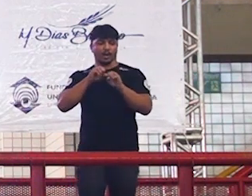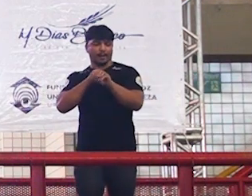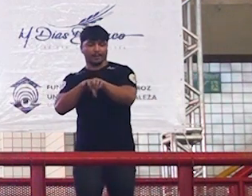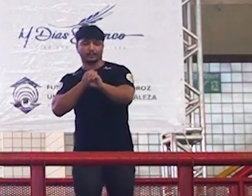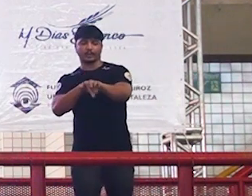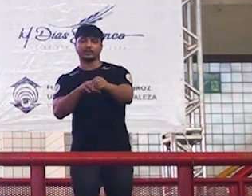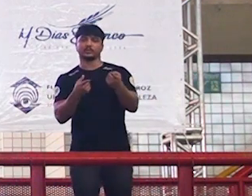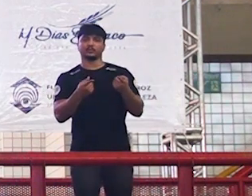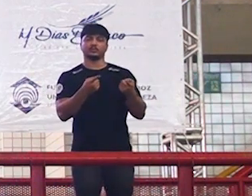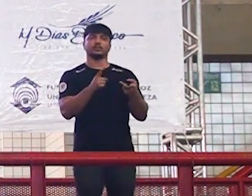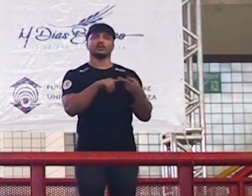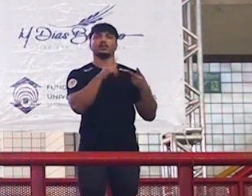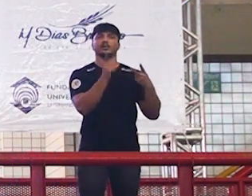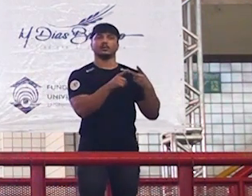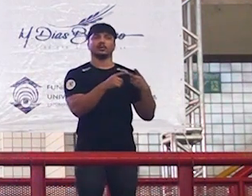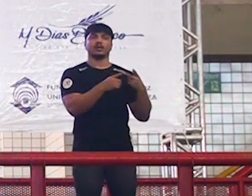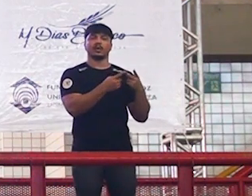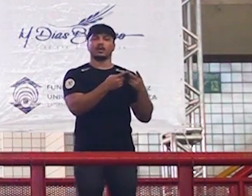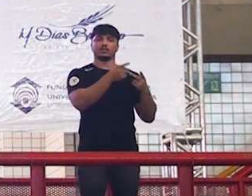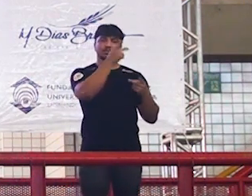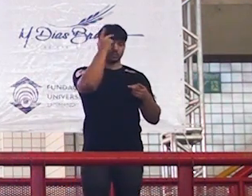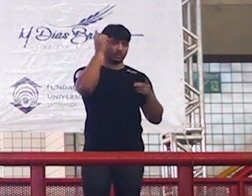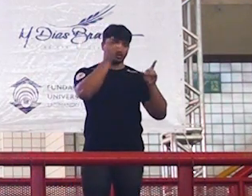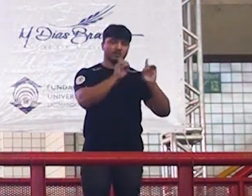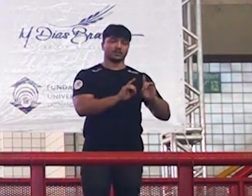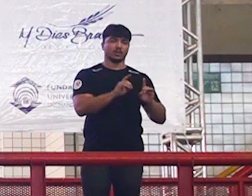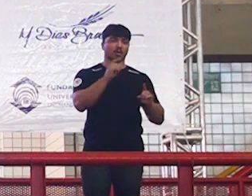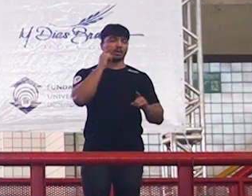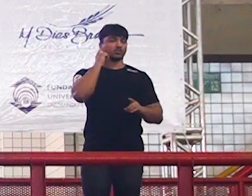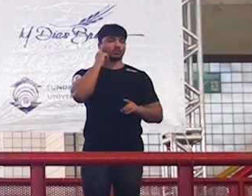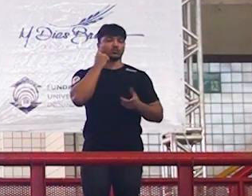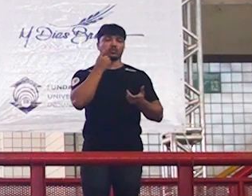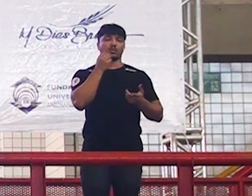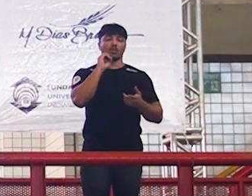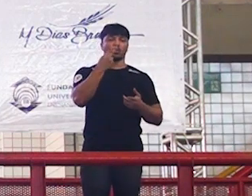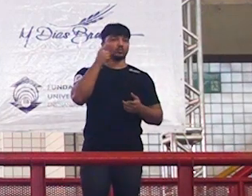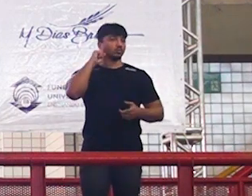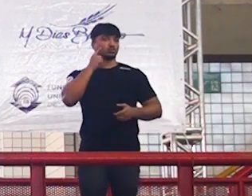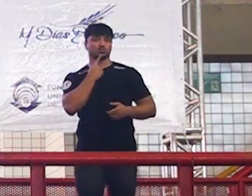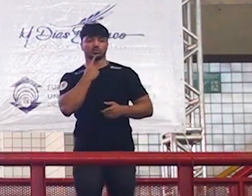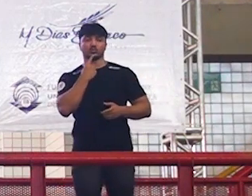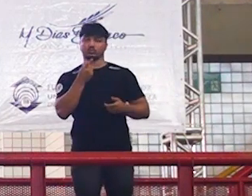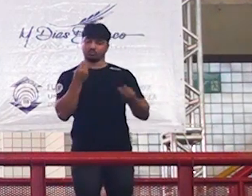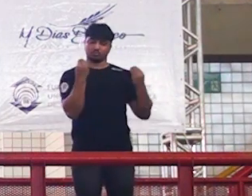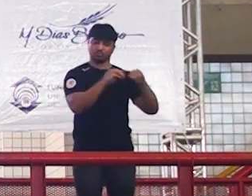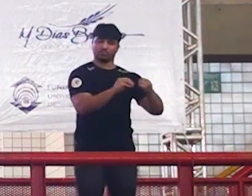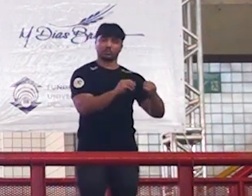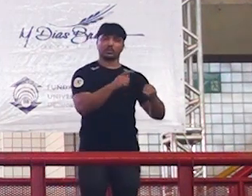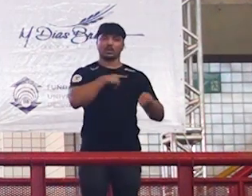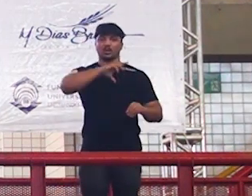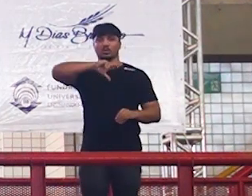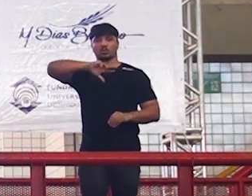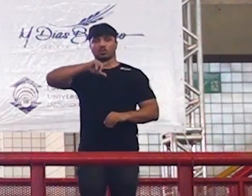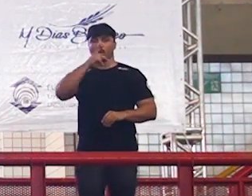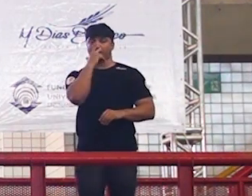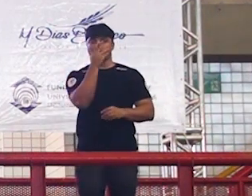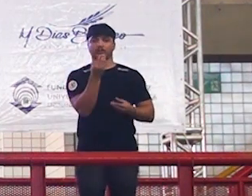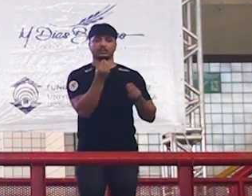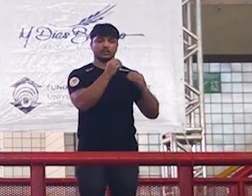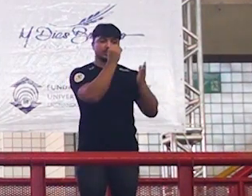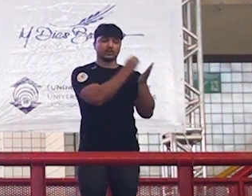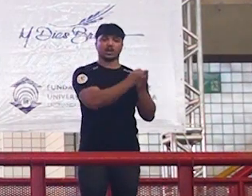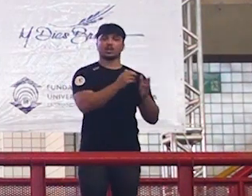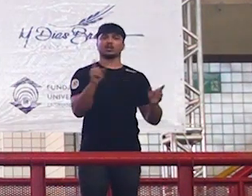Educação e deficiente auditivo ou surdo, espalhasse no texto, não zeraria mais